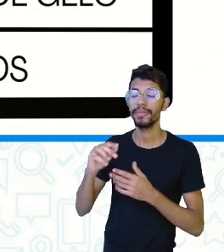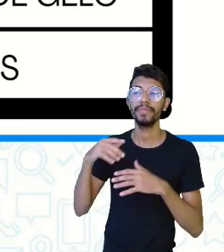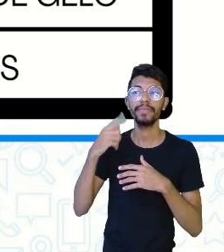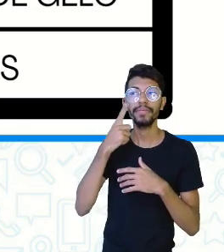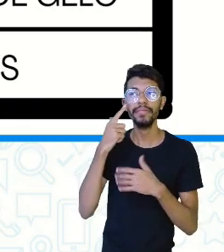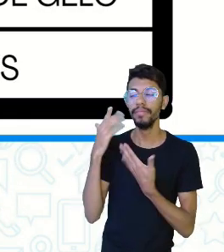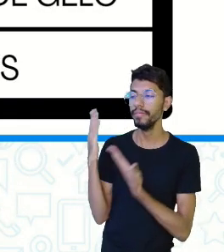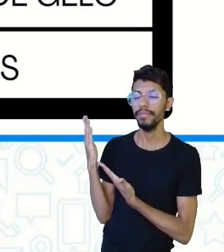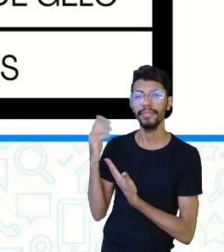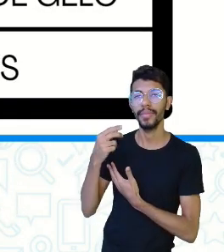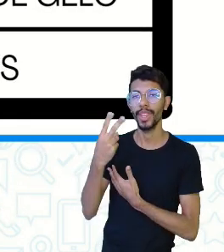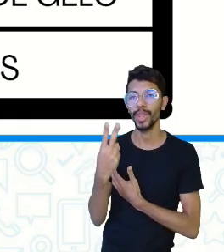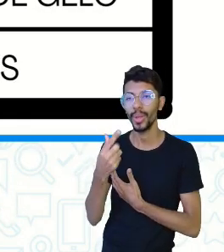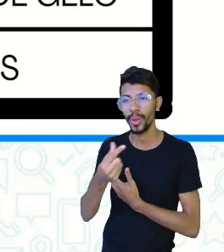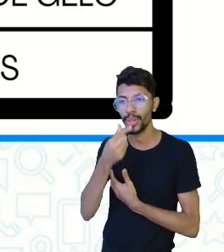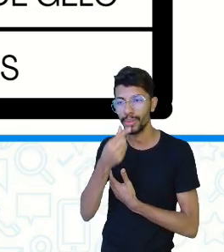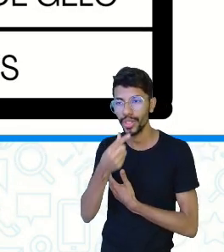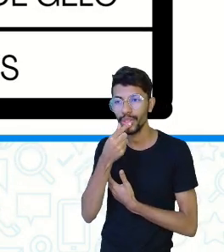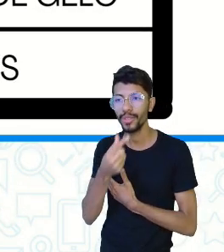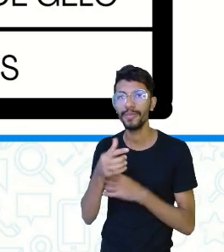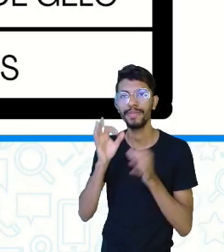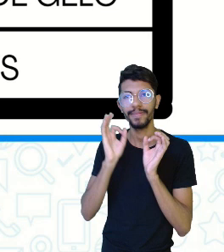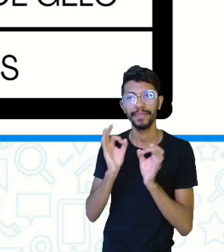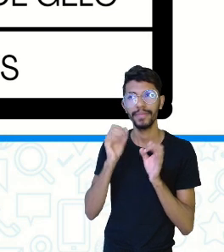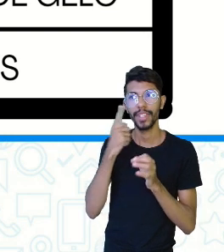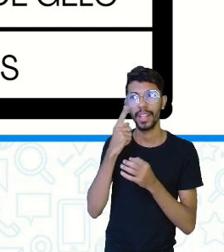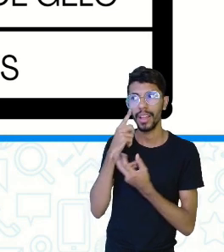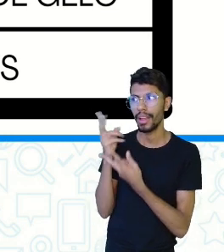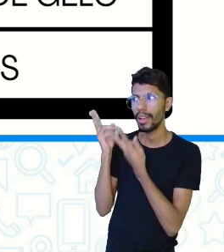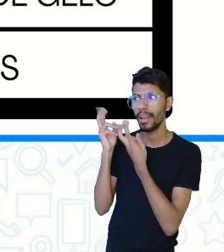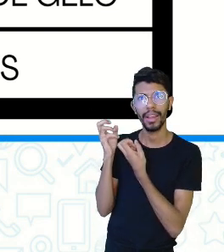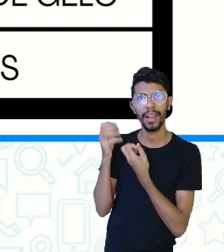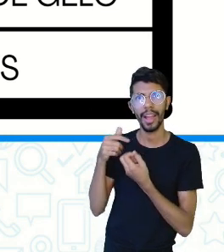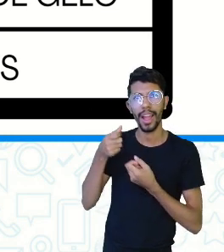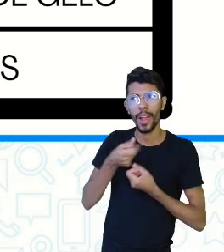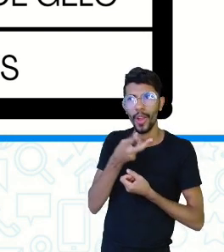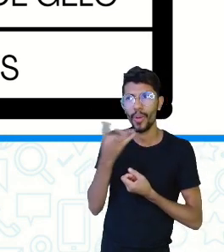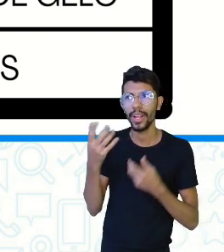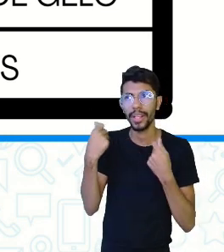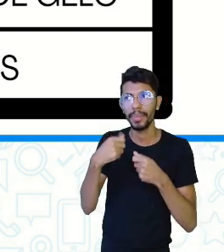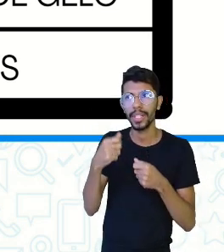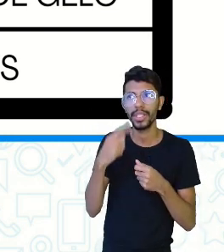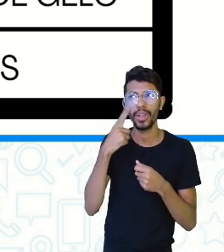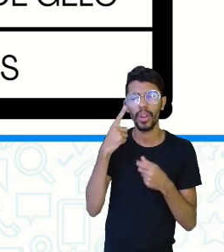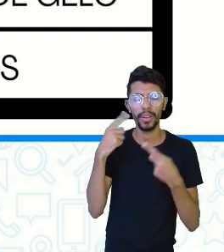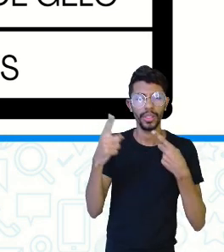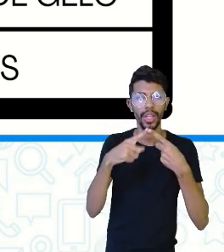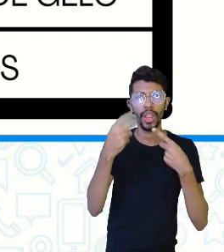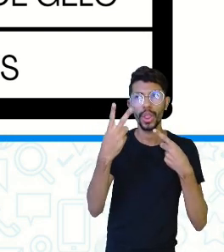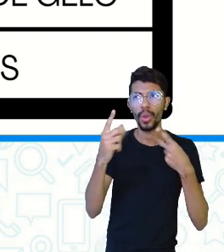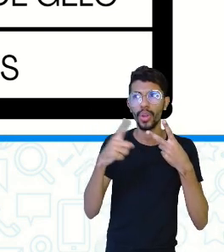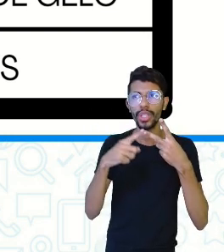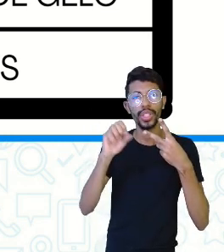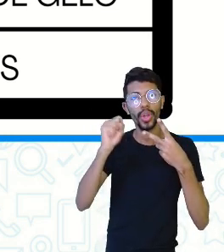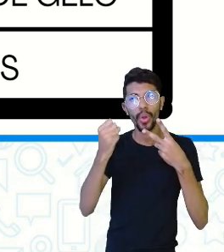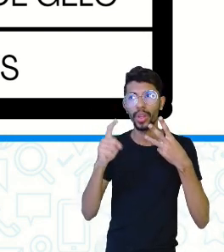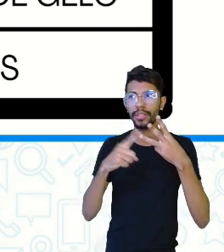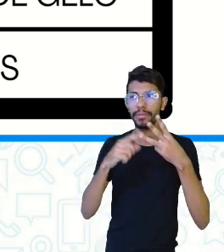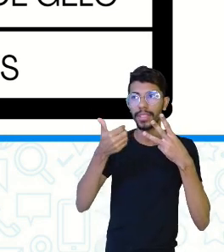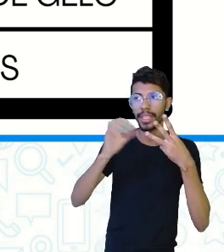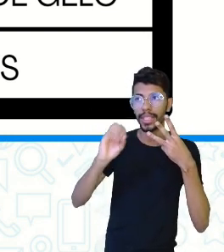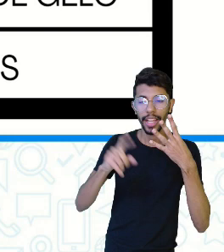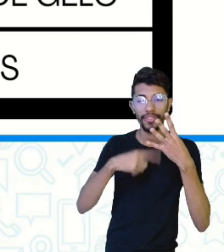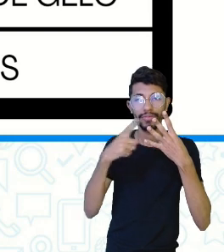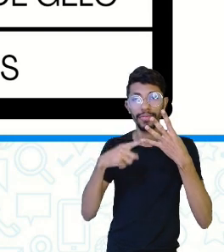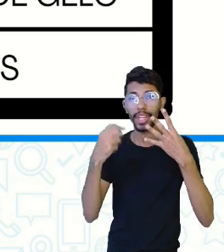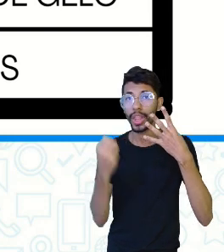De 2 biscoitos. Olha a quantidade que ela precisou. 2, 8, 10 e